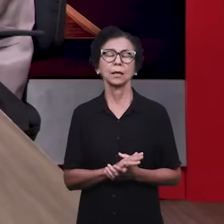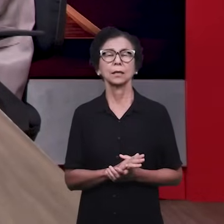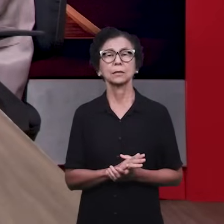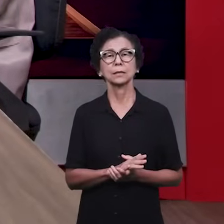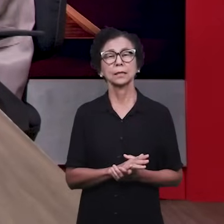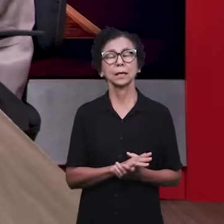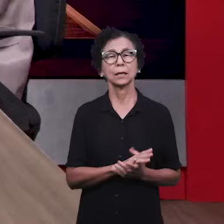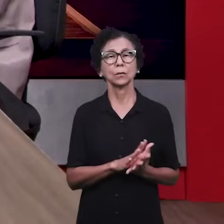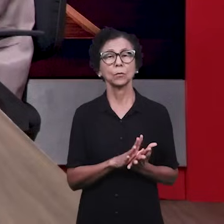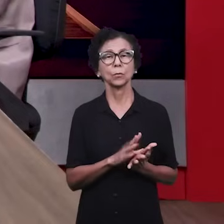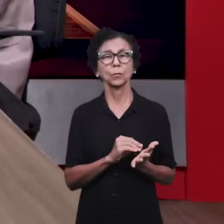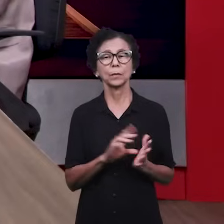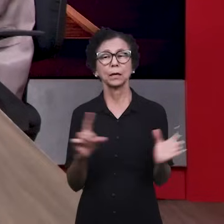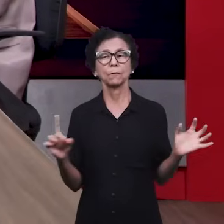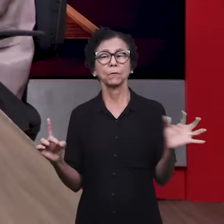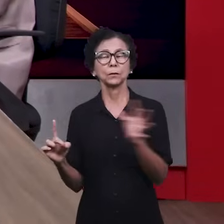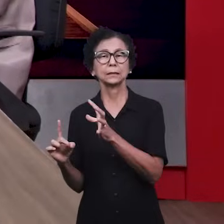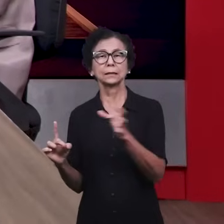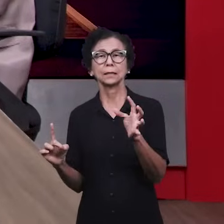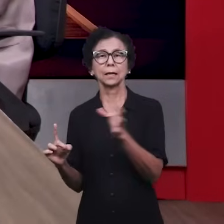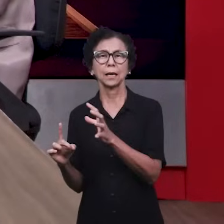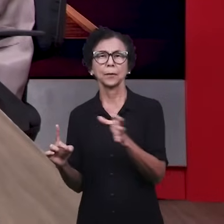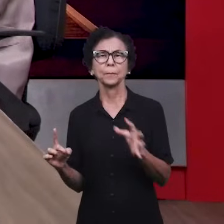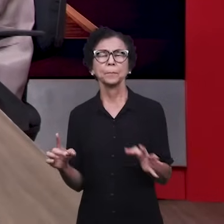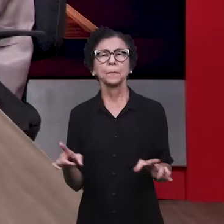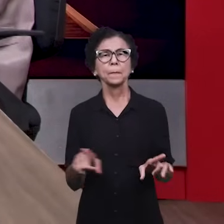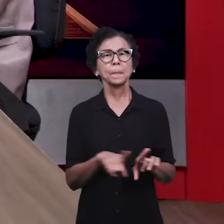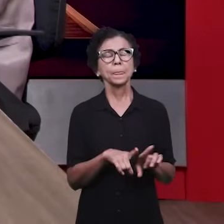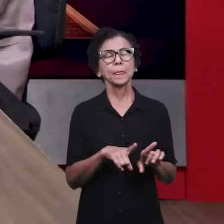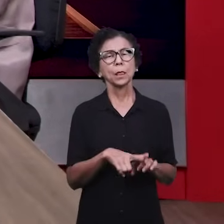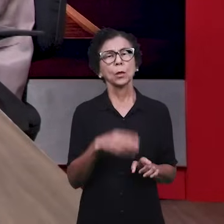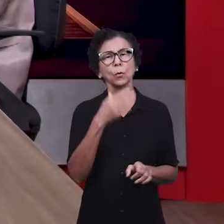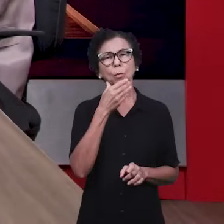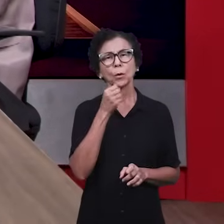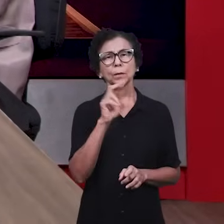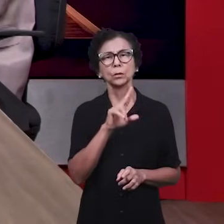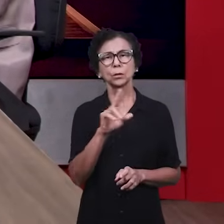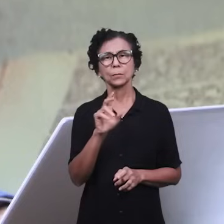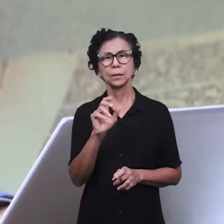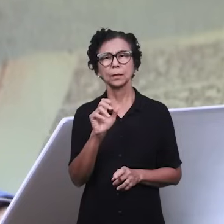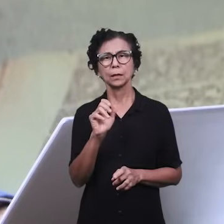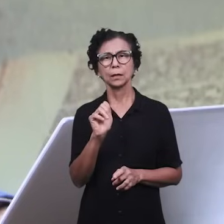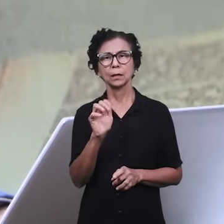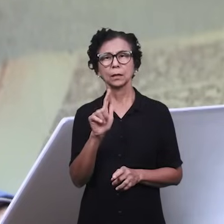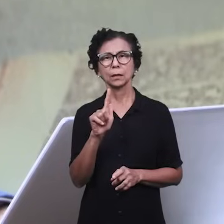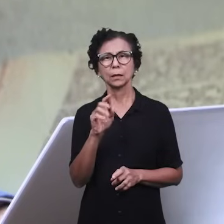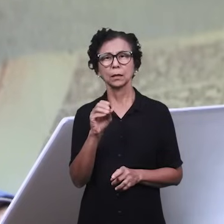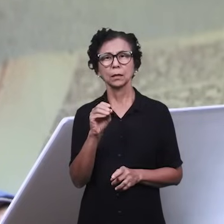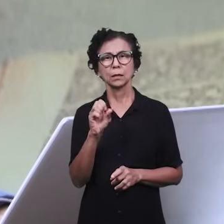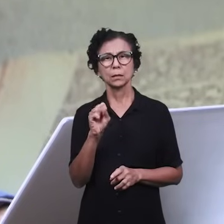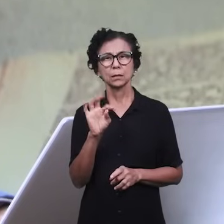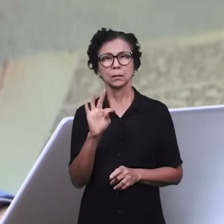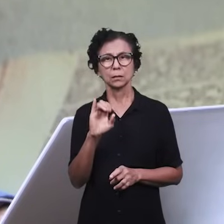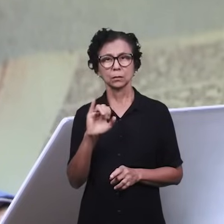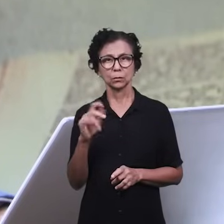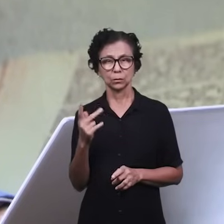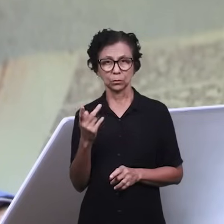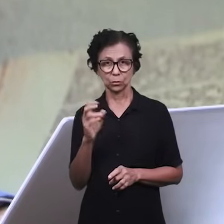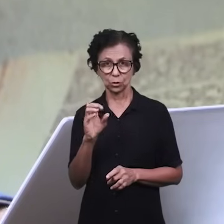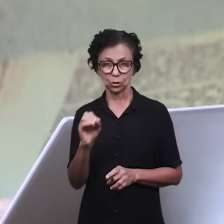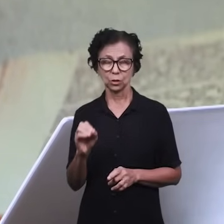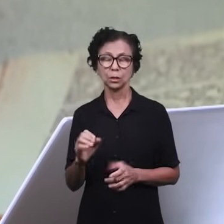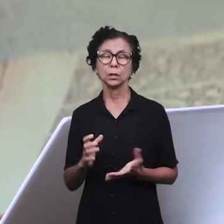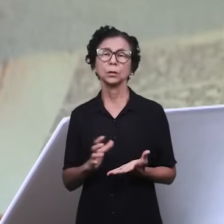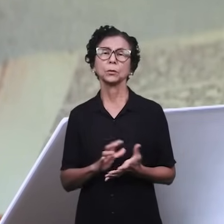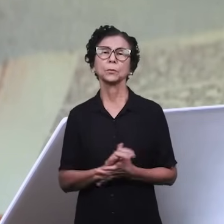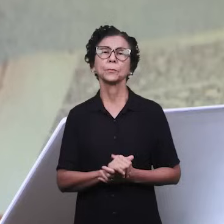homem inteligentíssimo, Agostinho. Mas Agostinho, ele começou o seguinte: quando ele se converteu, quando teve uma